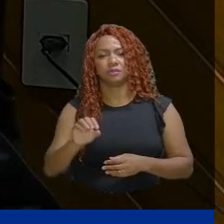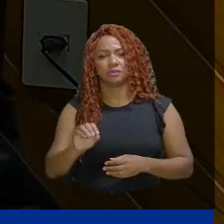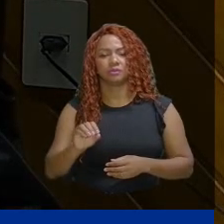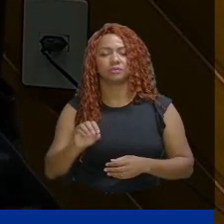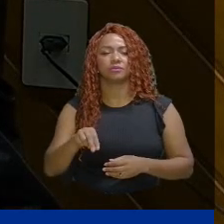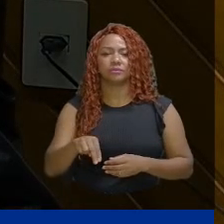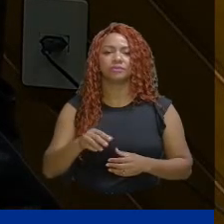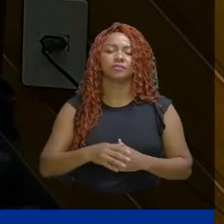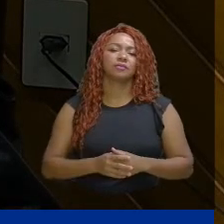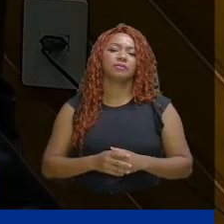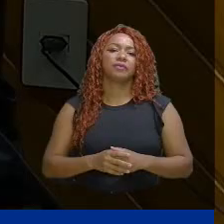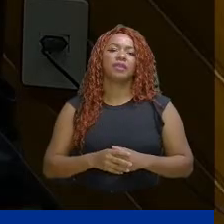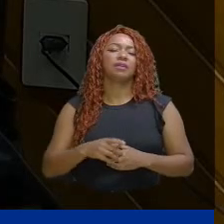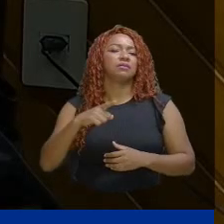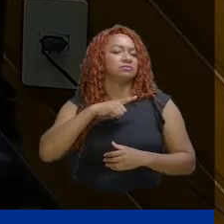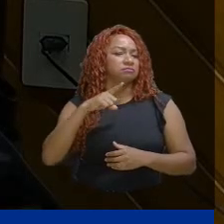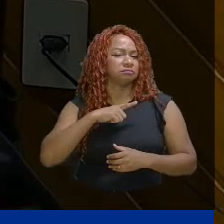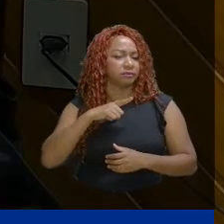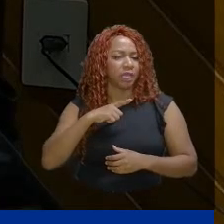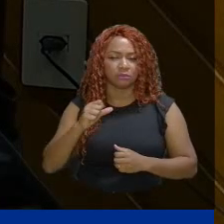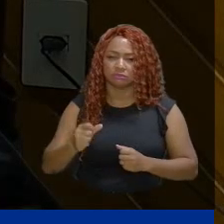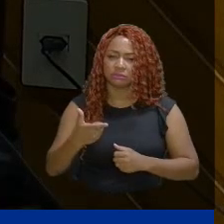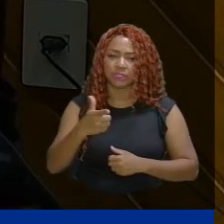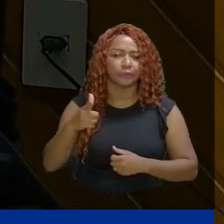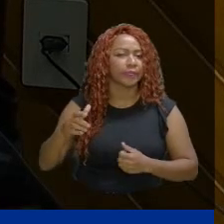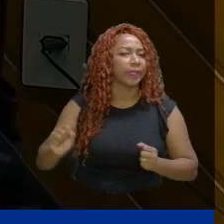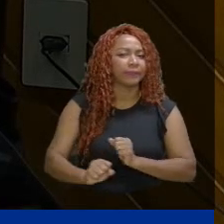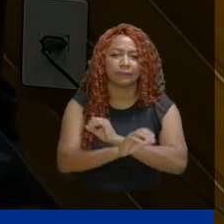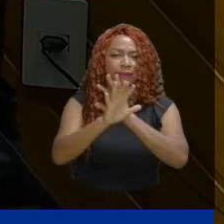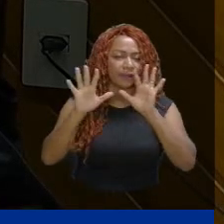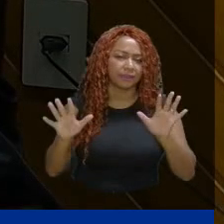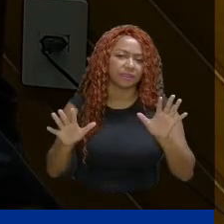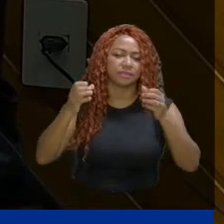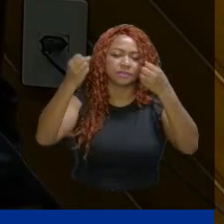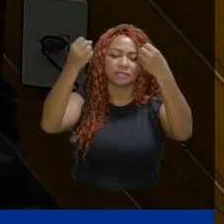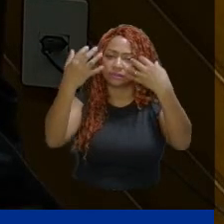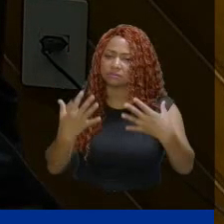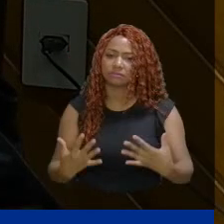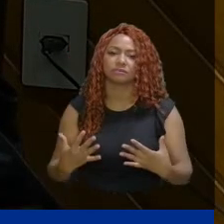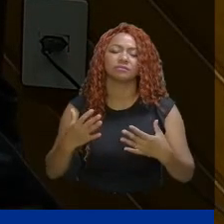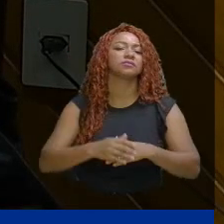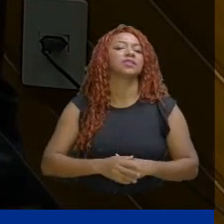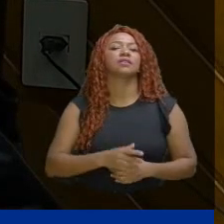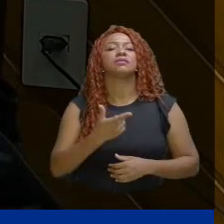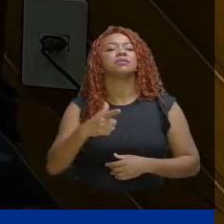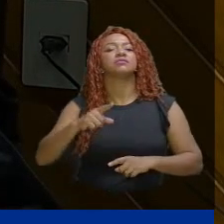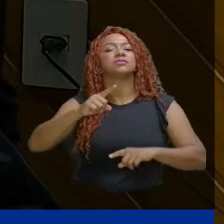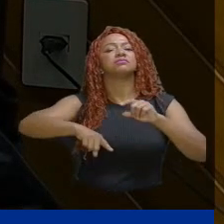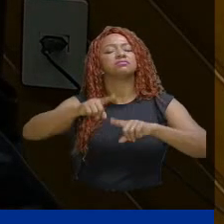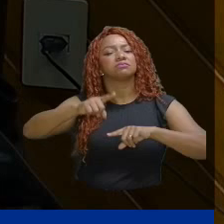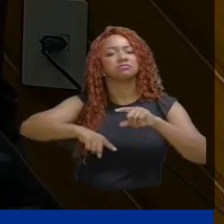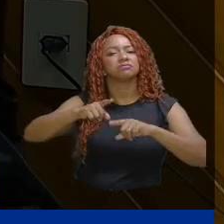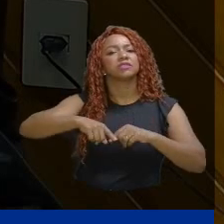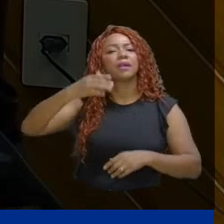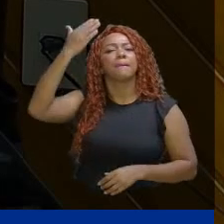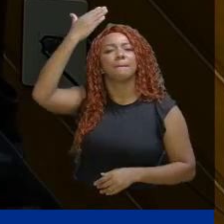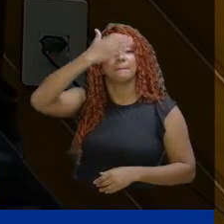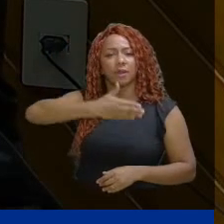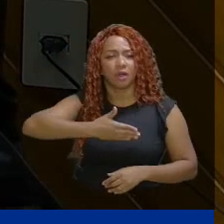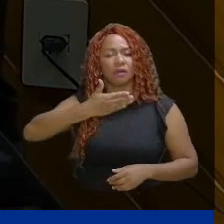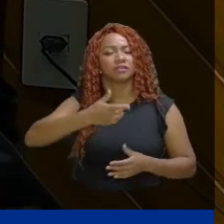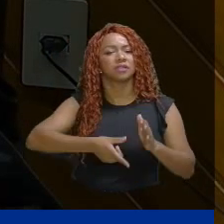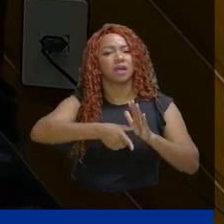há obscuridade na motivação da condenação, pois não há elementos que justifiquem a utilização exclusiva de provas